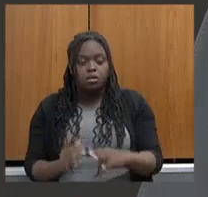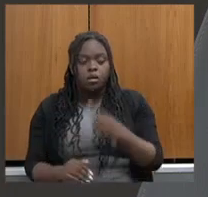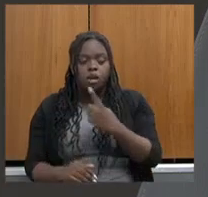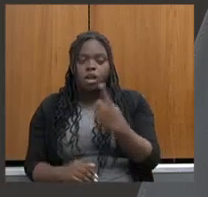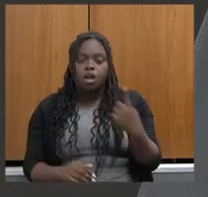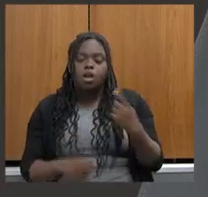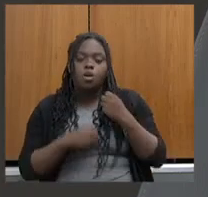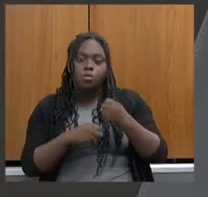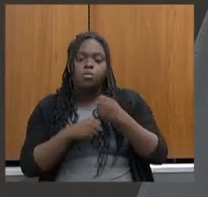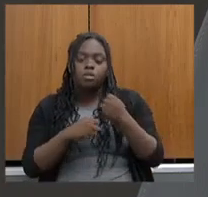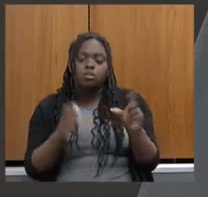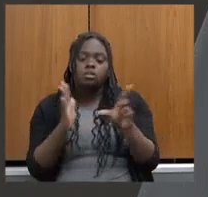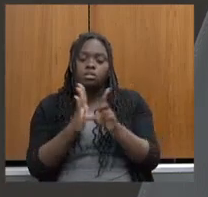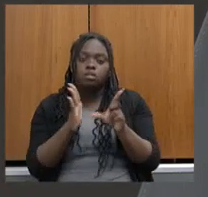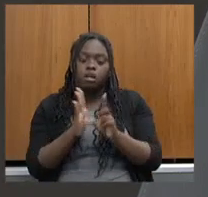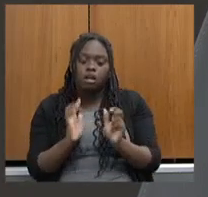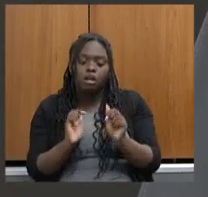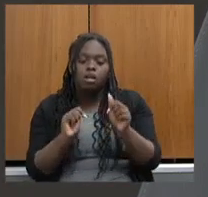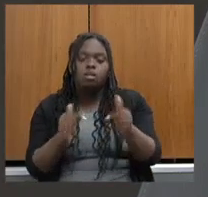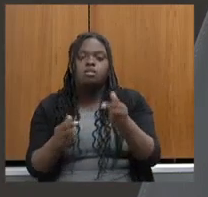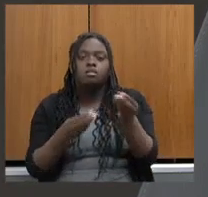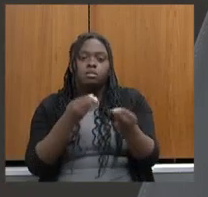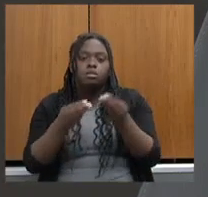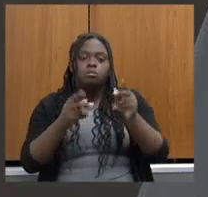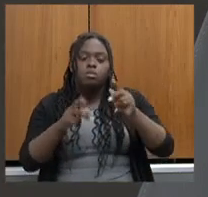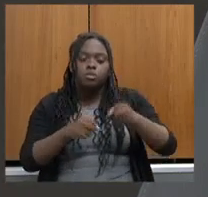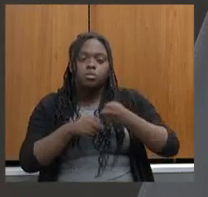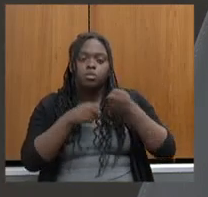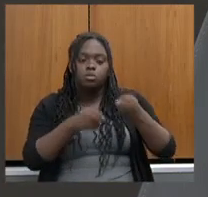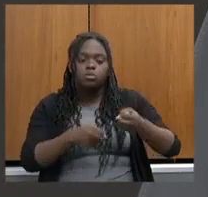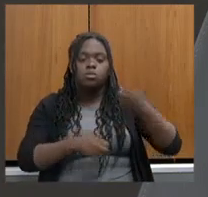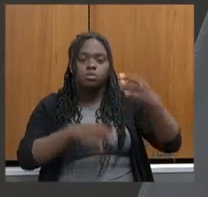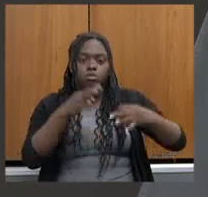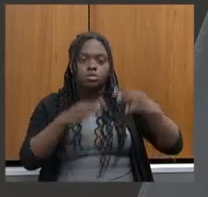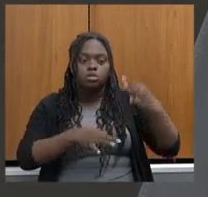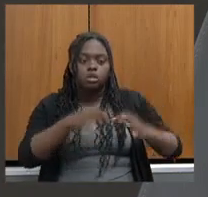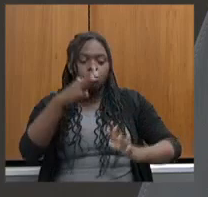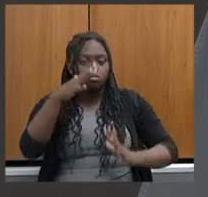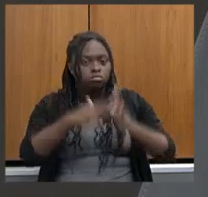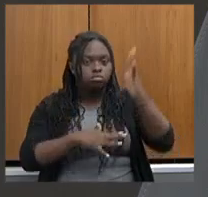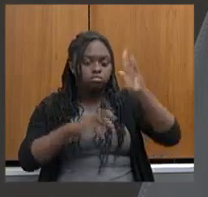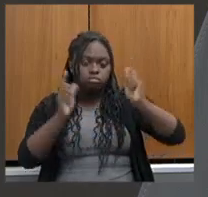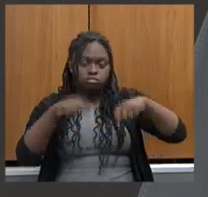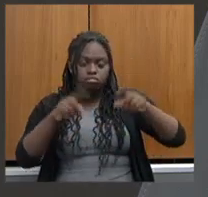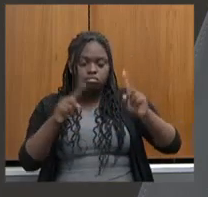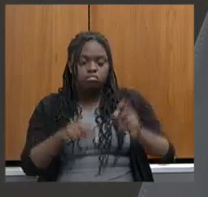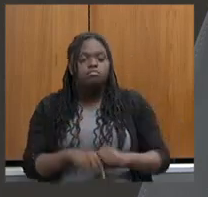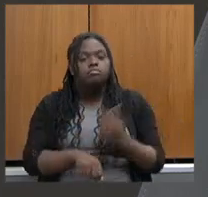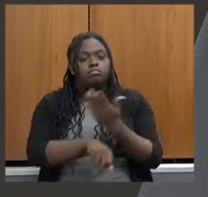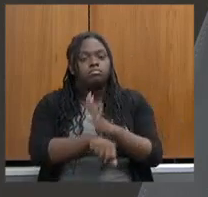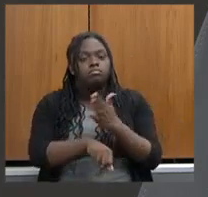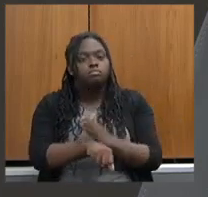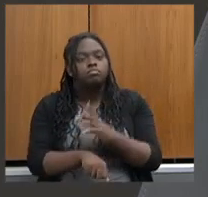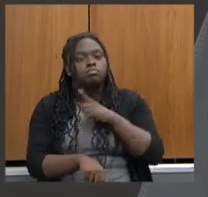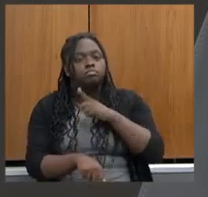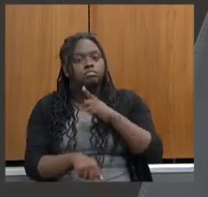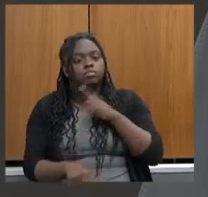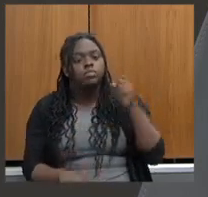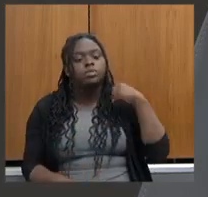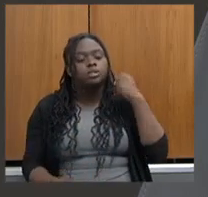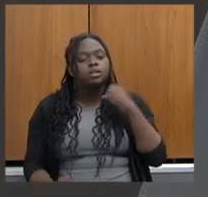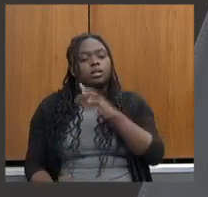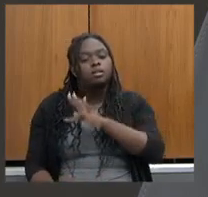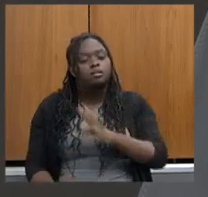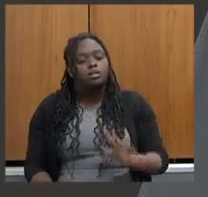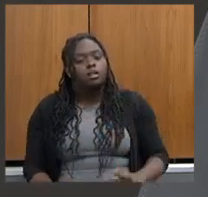legislativo atuar de maneira garantir que o judiciário não é cedo a sua competência no exercício de tal função compete ao Senado Federal